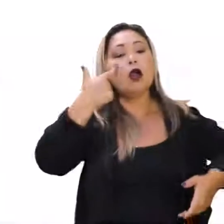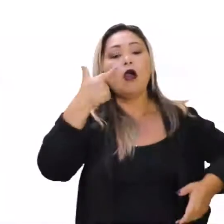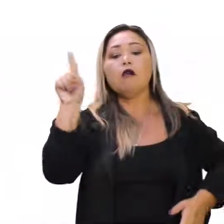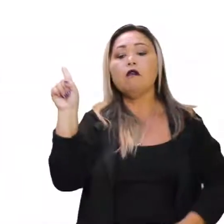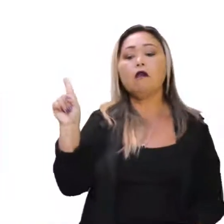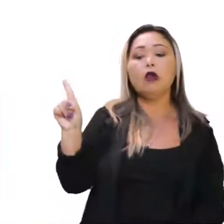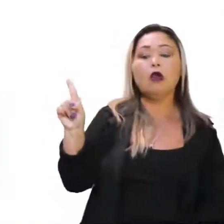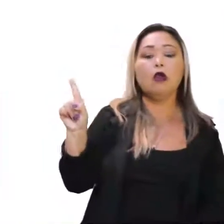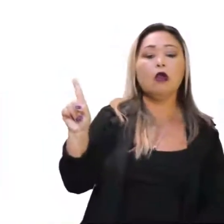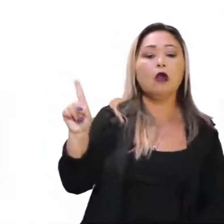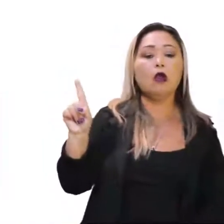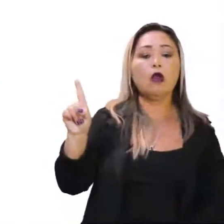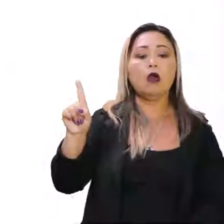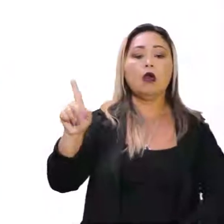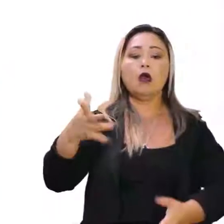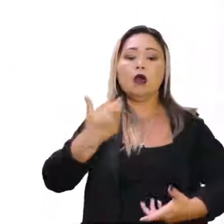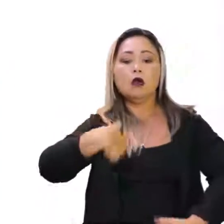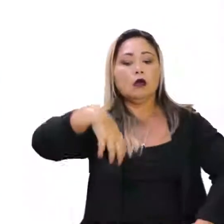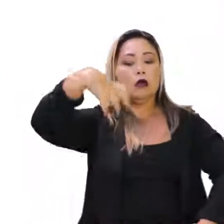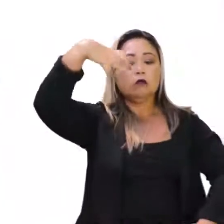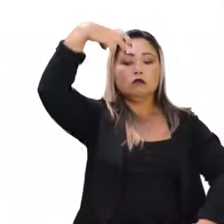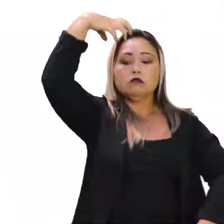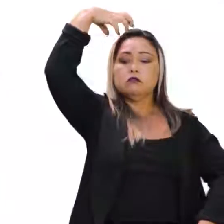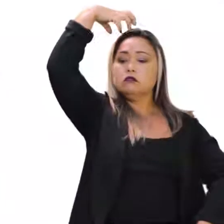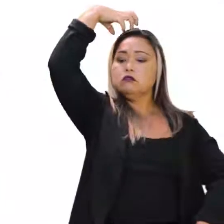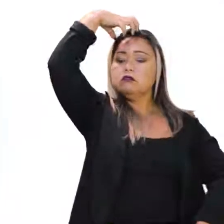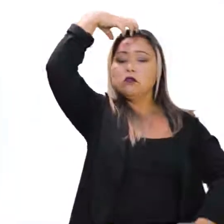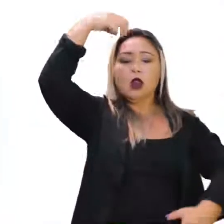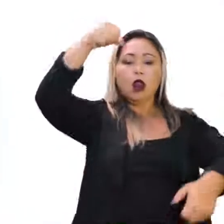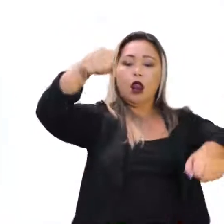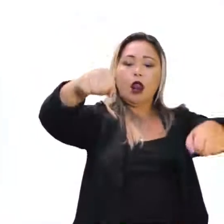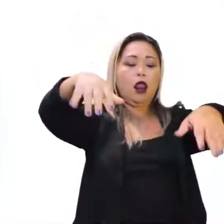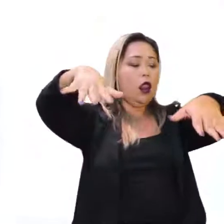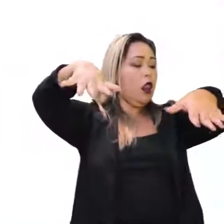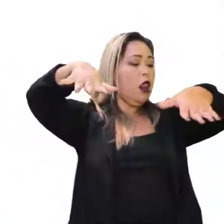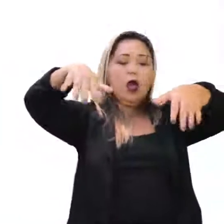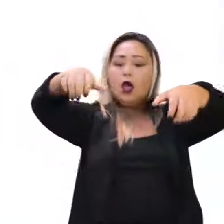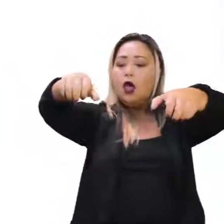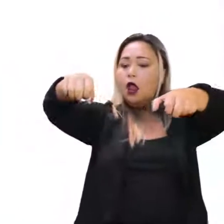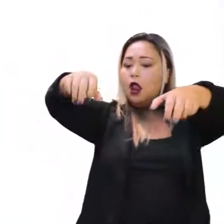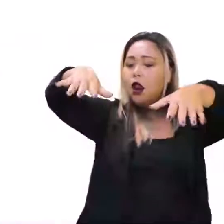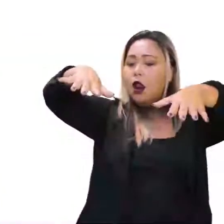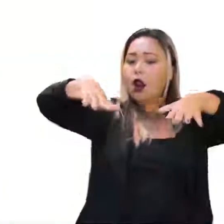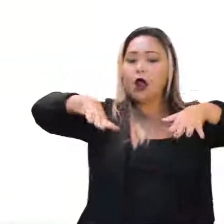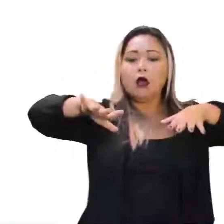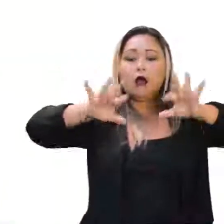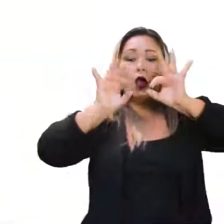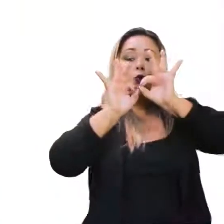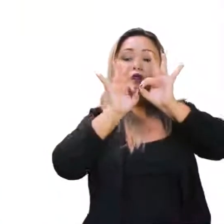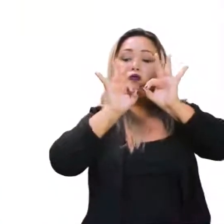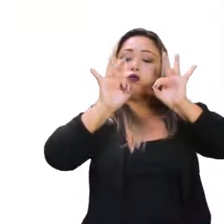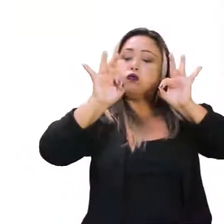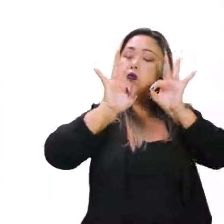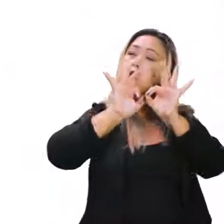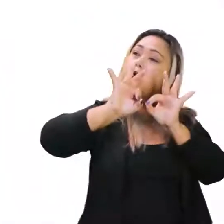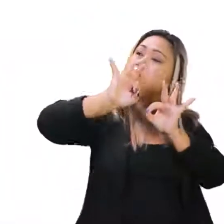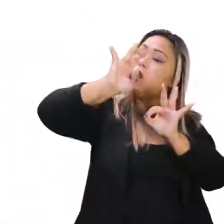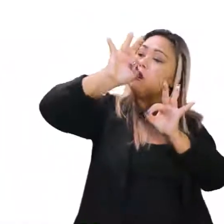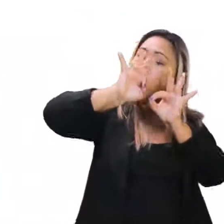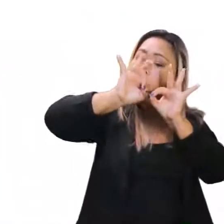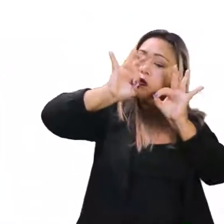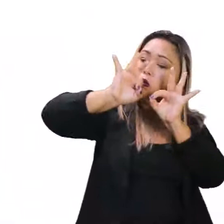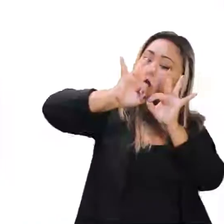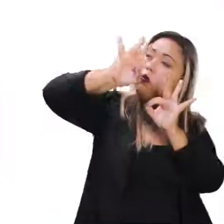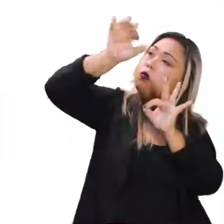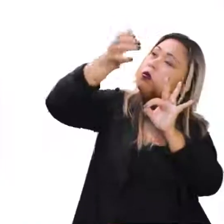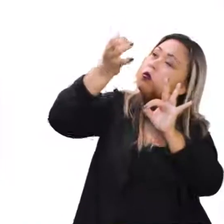aí na gigantesca Coração de Napoleão, uma pintura de 10 metros de largura por 6